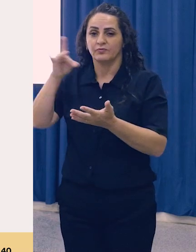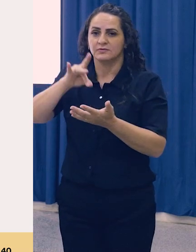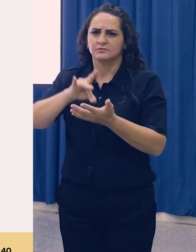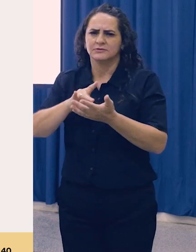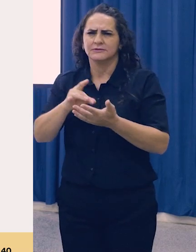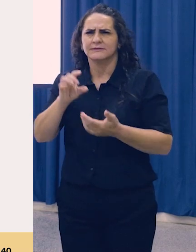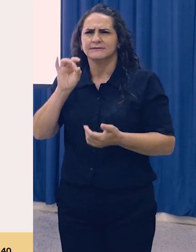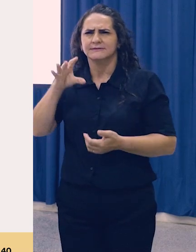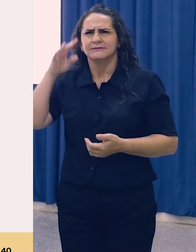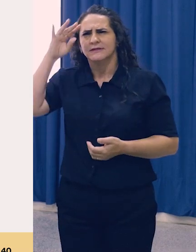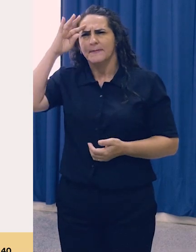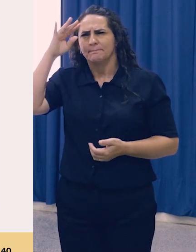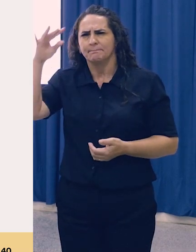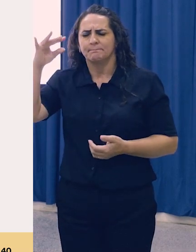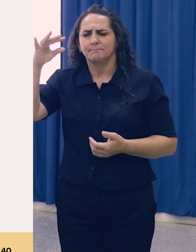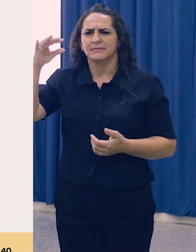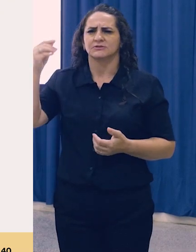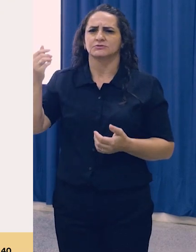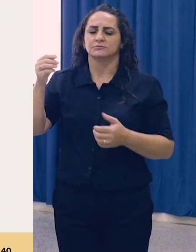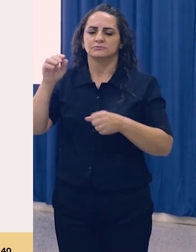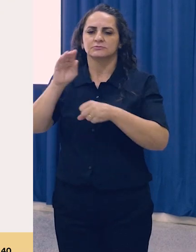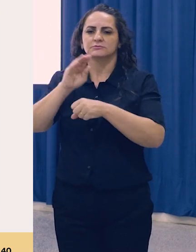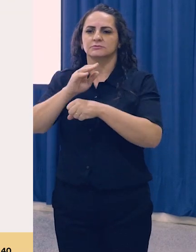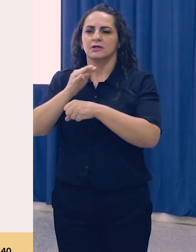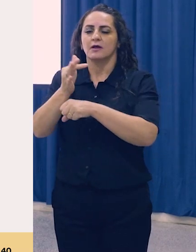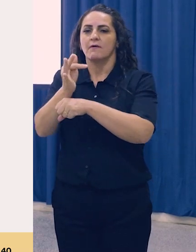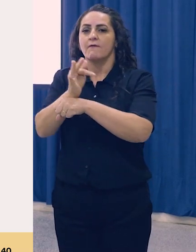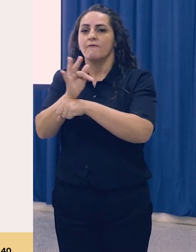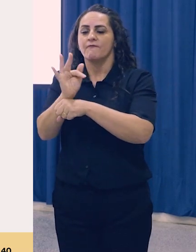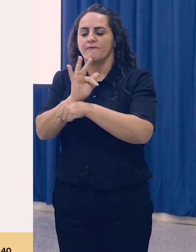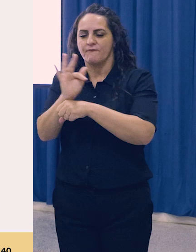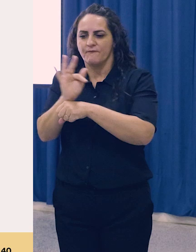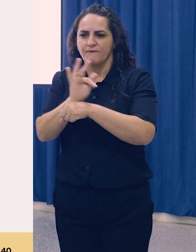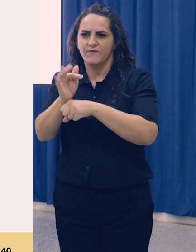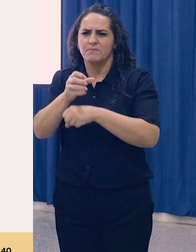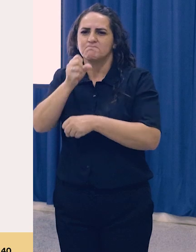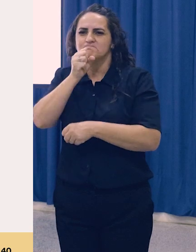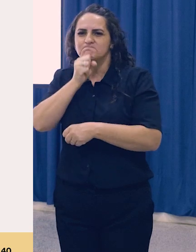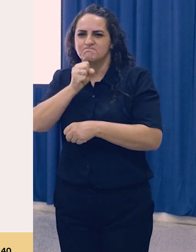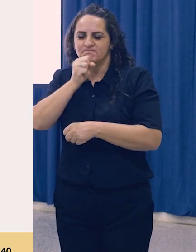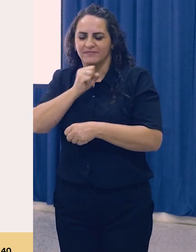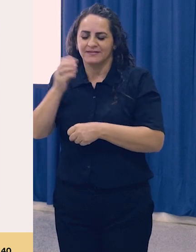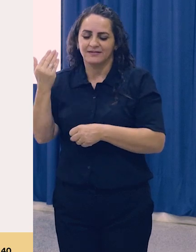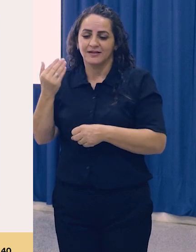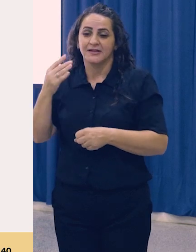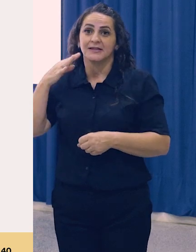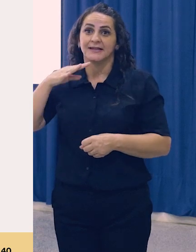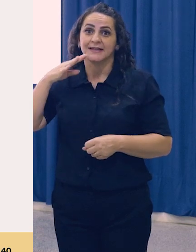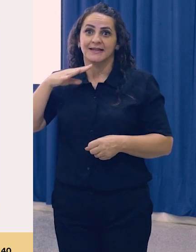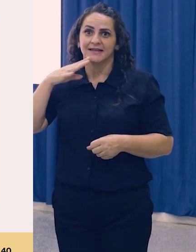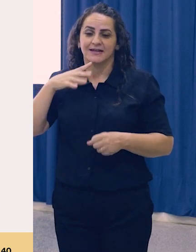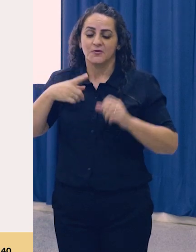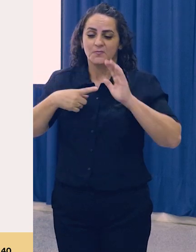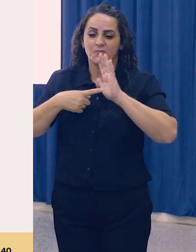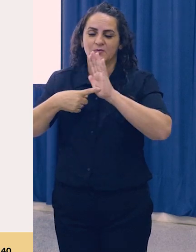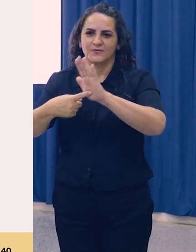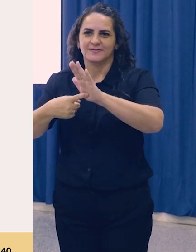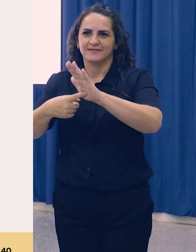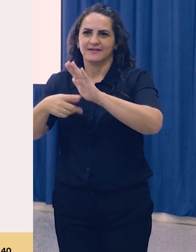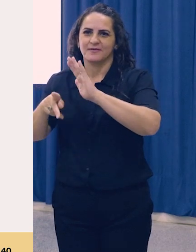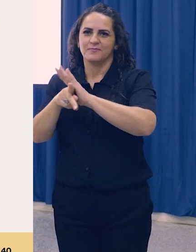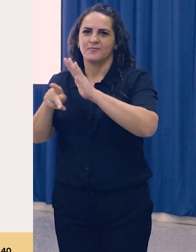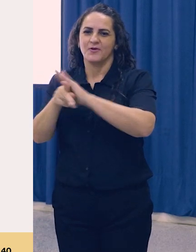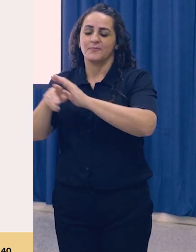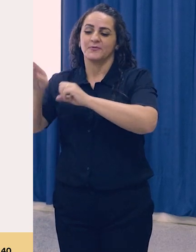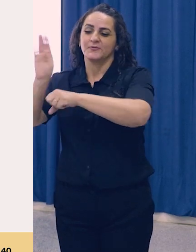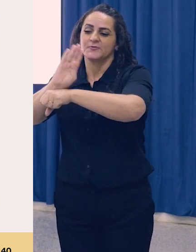mais antigo, que se passa ali nos anos 60, 70, imagina que legal seria fazer uma exibição desse filme em cinema drive-in,